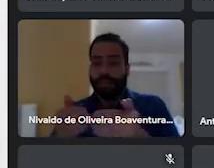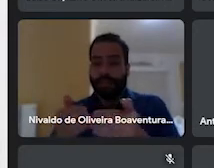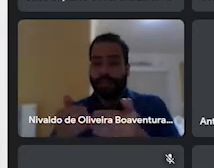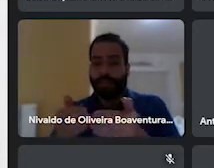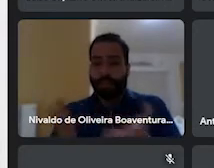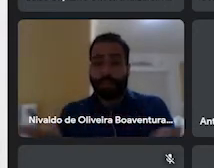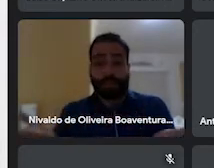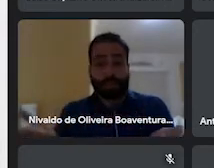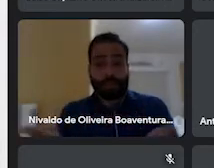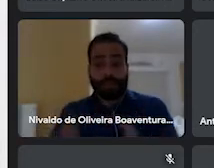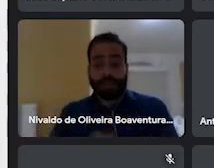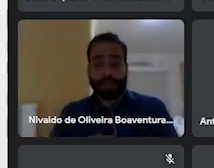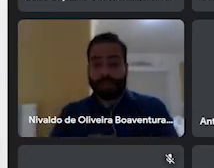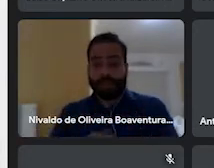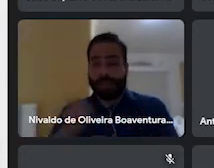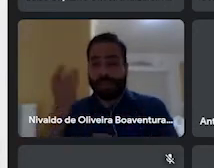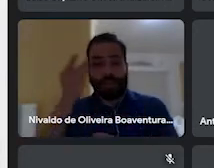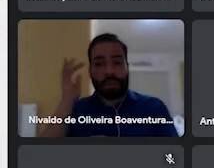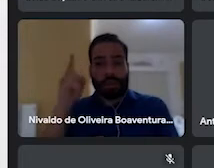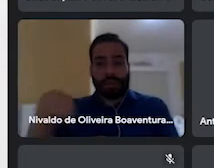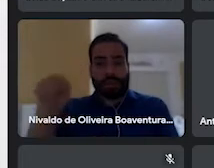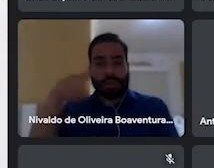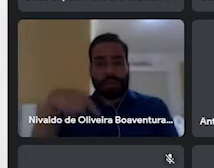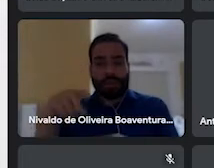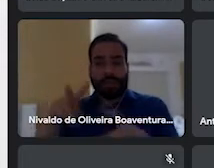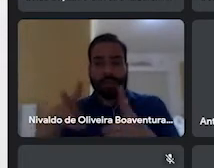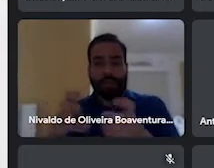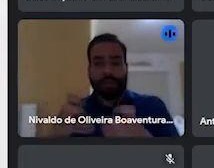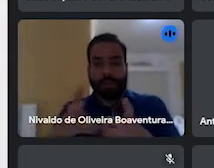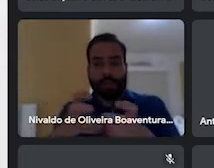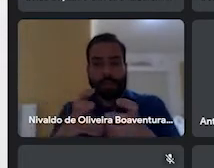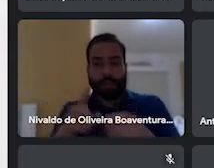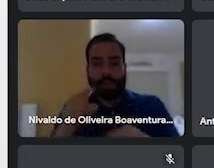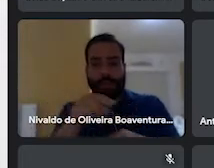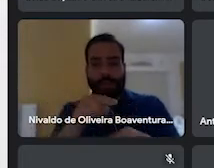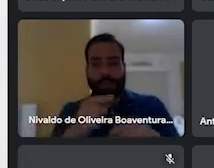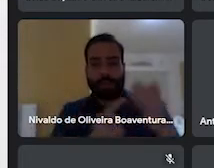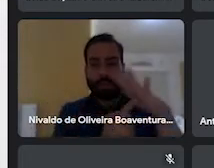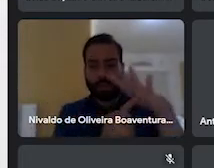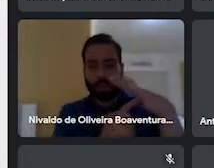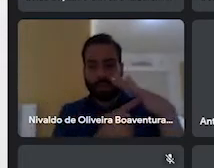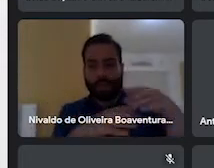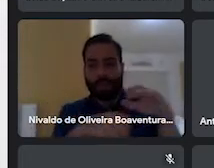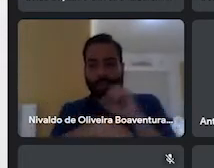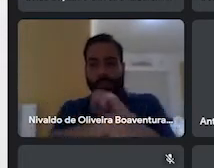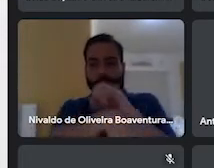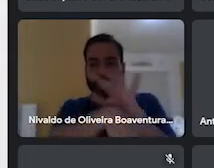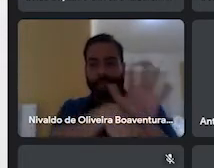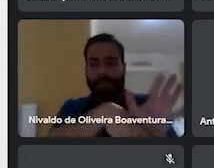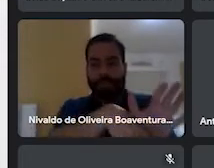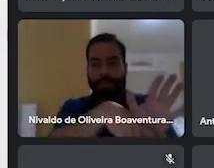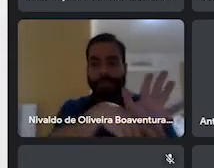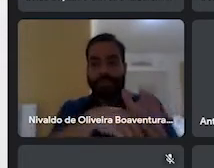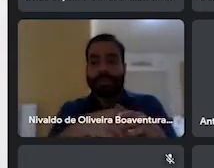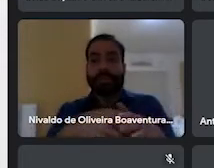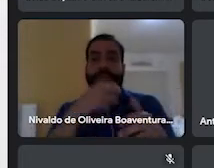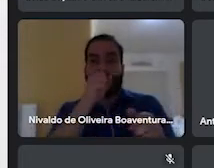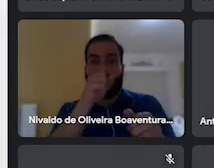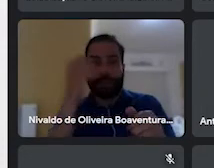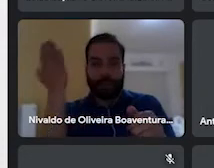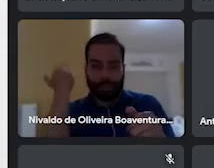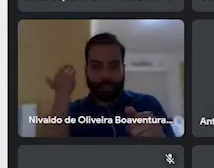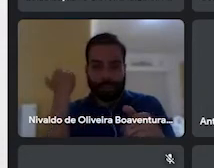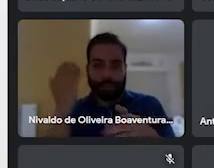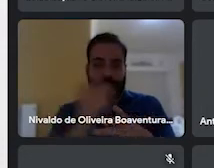Não sei se vocês já repararam, por exemplo, no centro, já aconteceu, por exemplo, sábado passado,